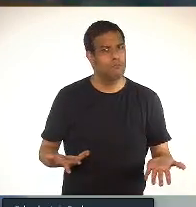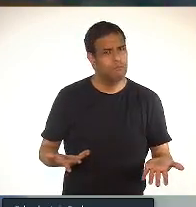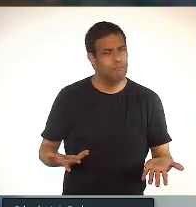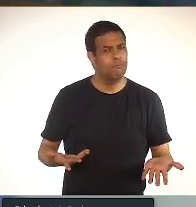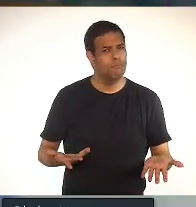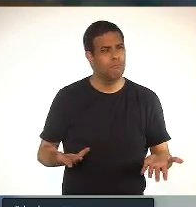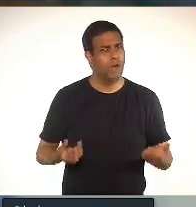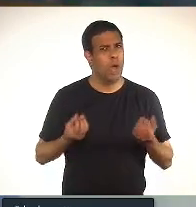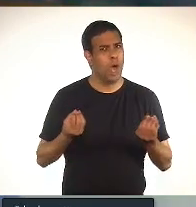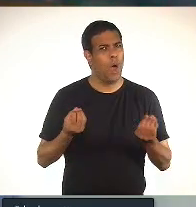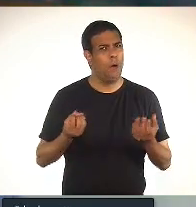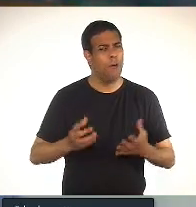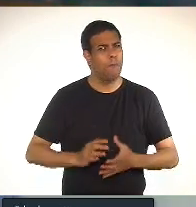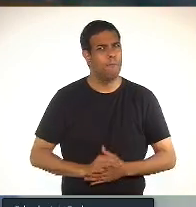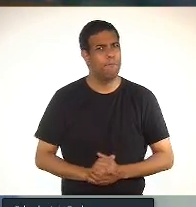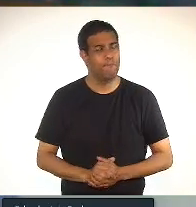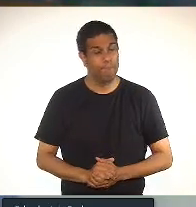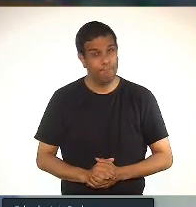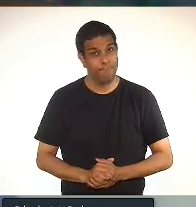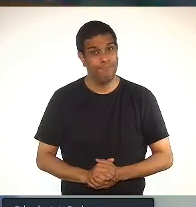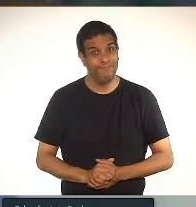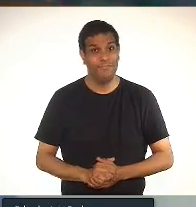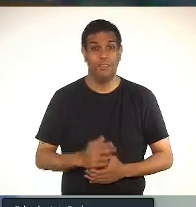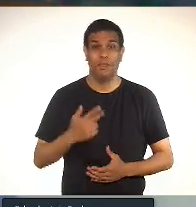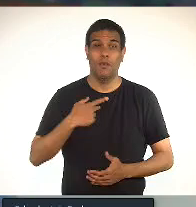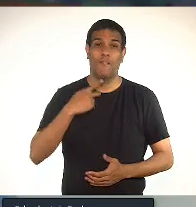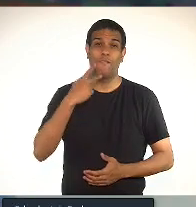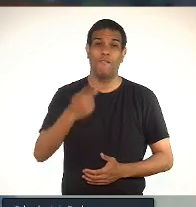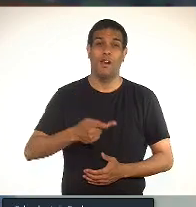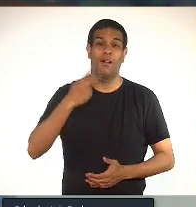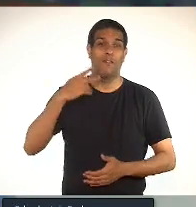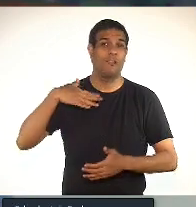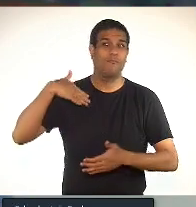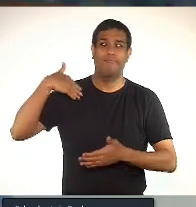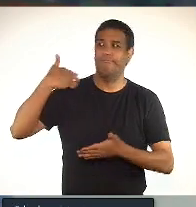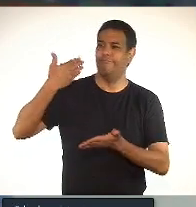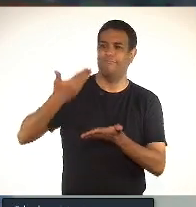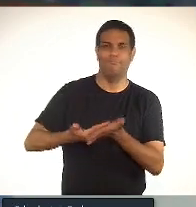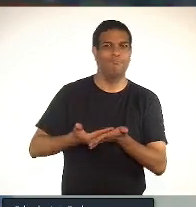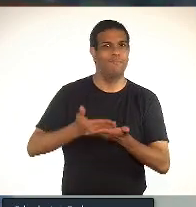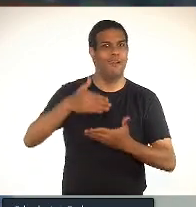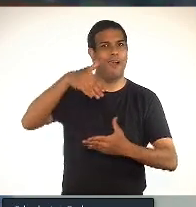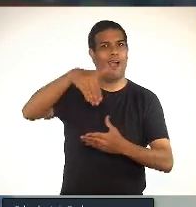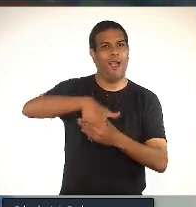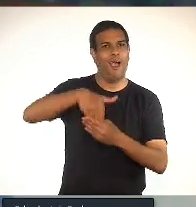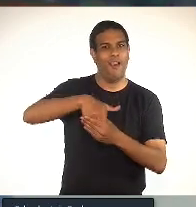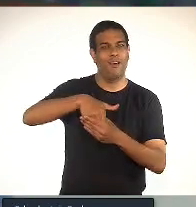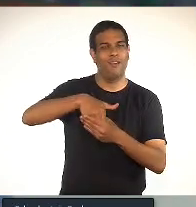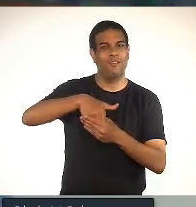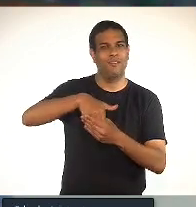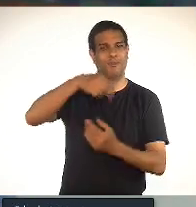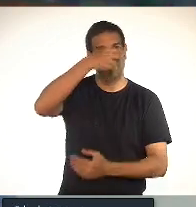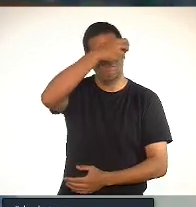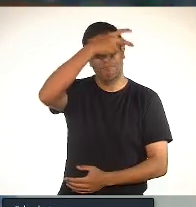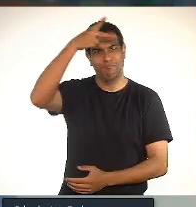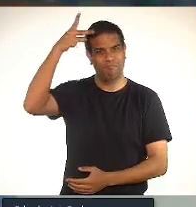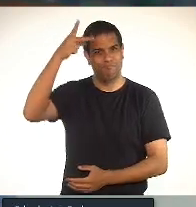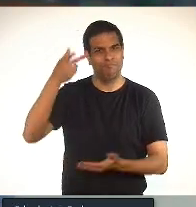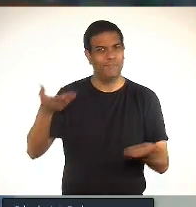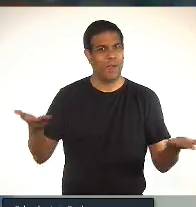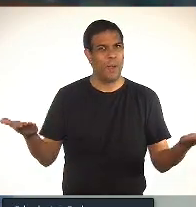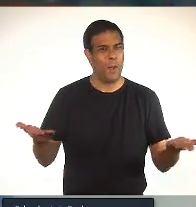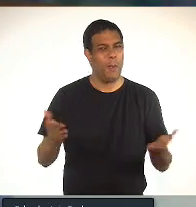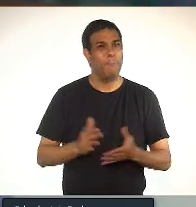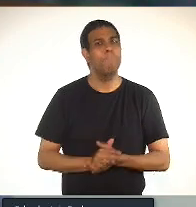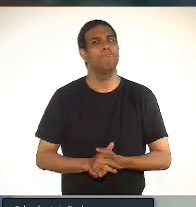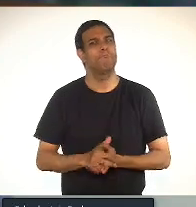autocrítica. E eu tenho falado muito sobre esse tema eleição do primeiro turno, né? Porque acho